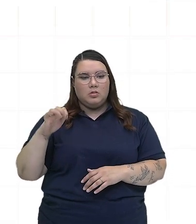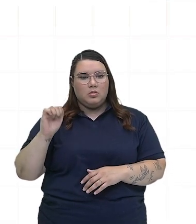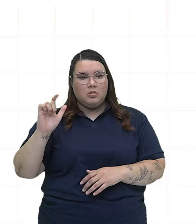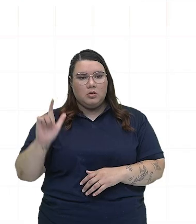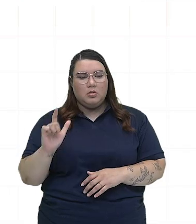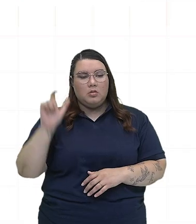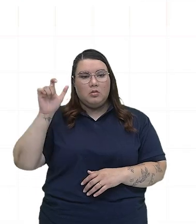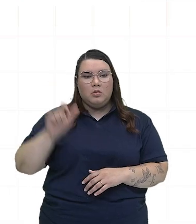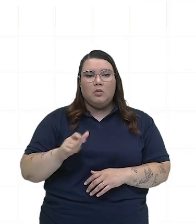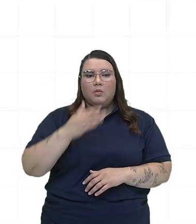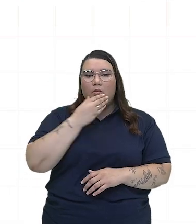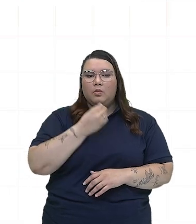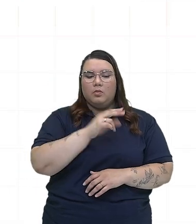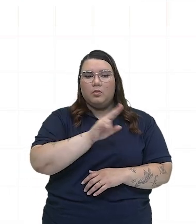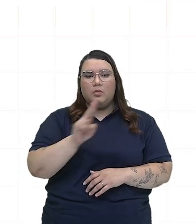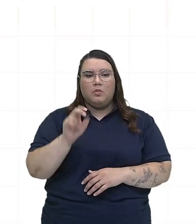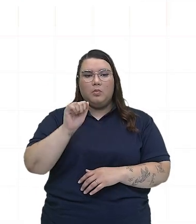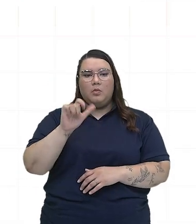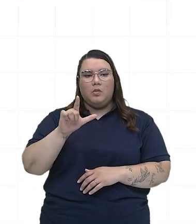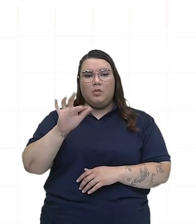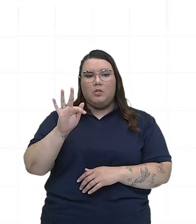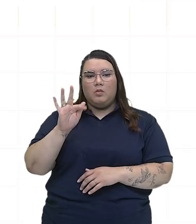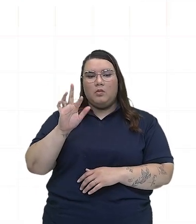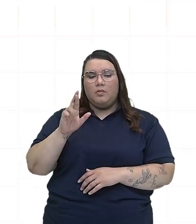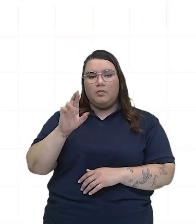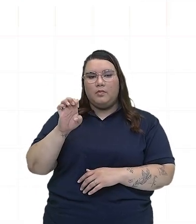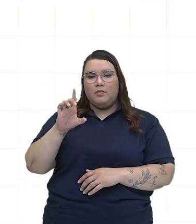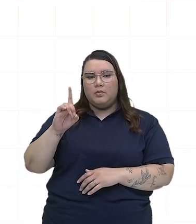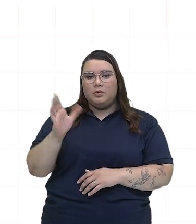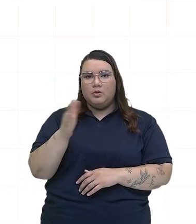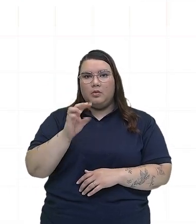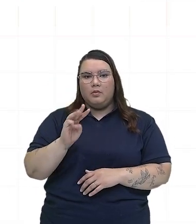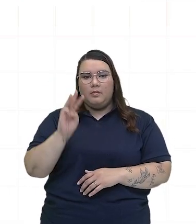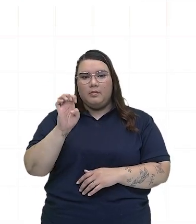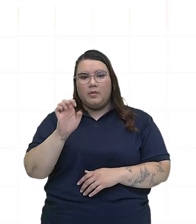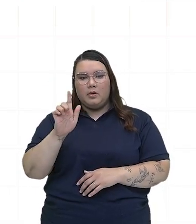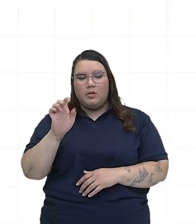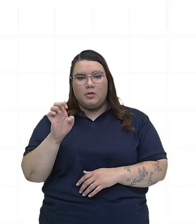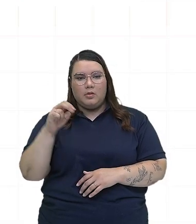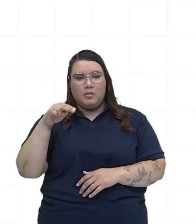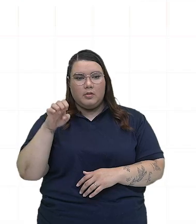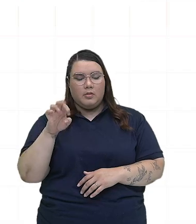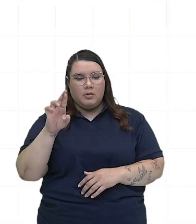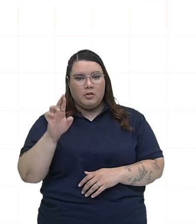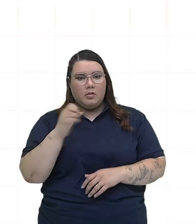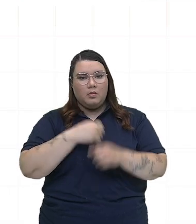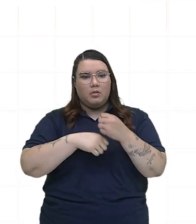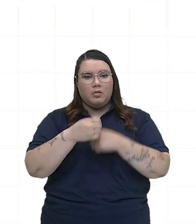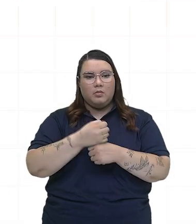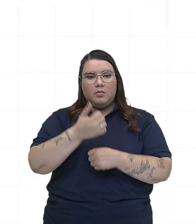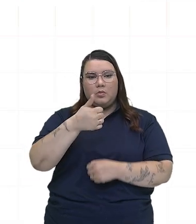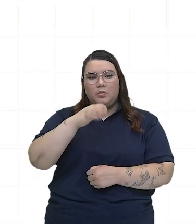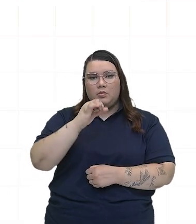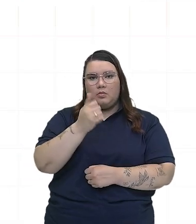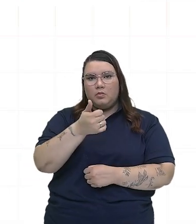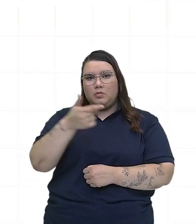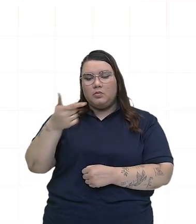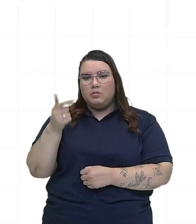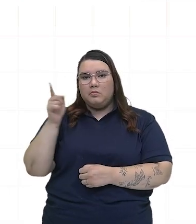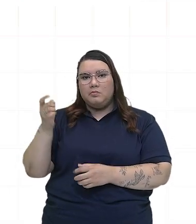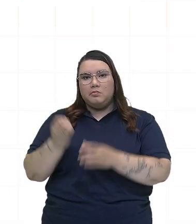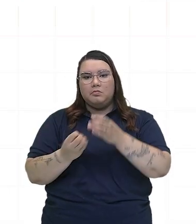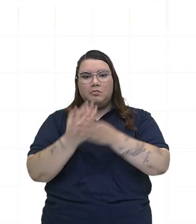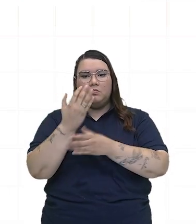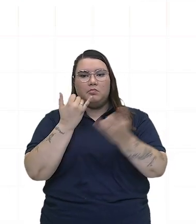Alfred Wegener no ano de 1912, onde esse autor ele afirmava que há